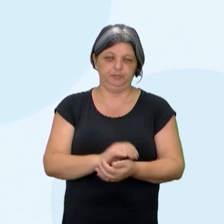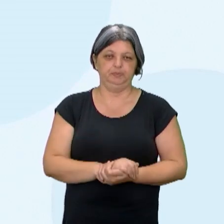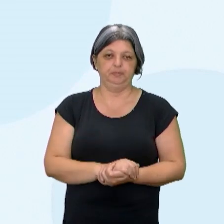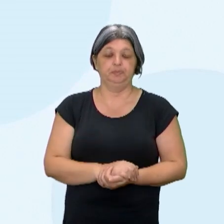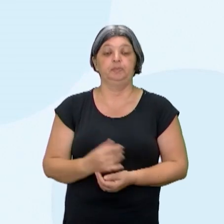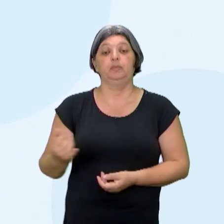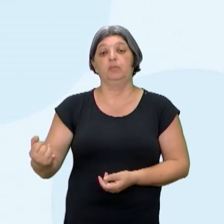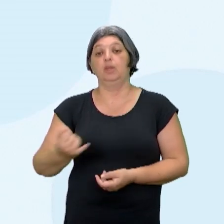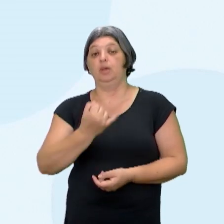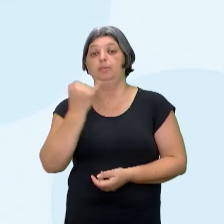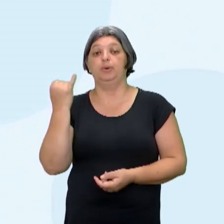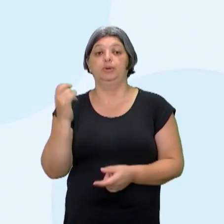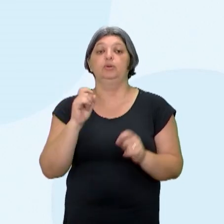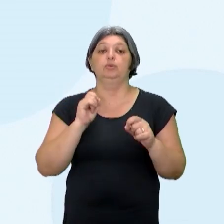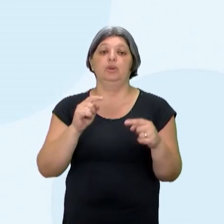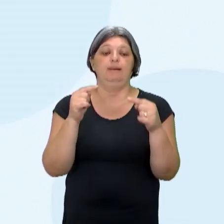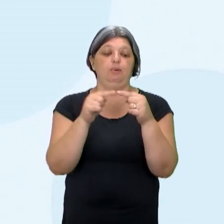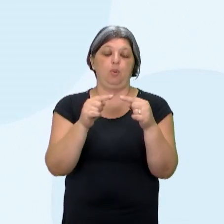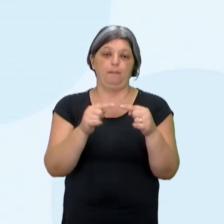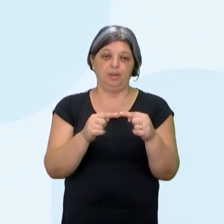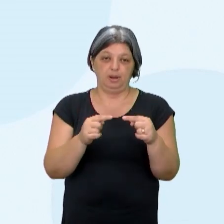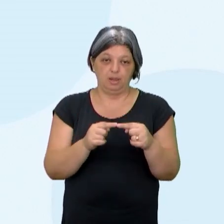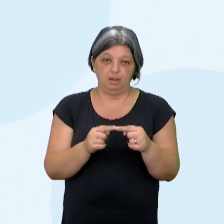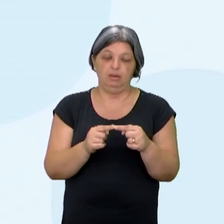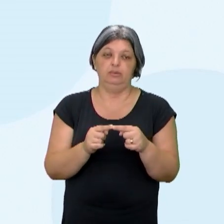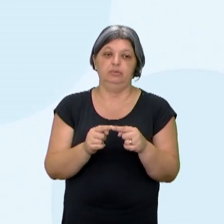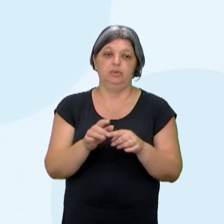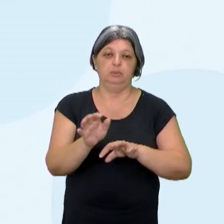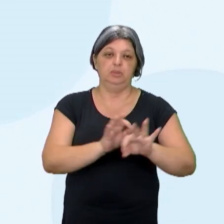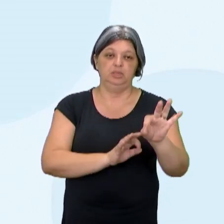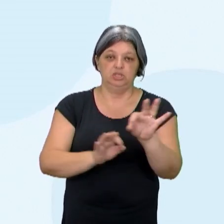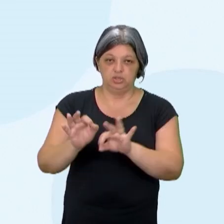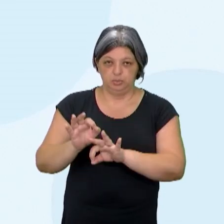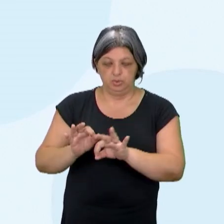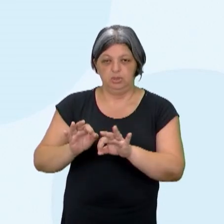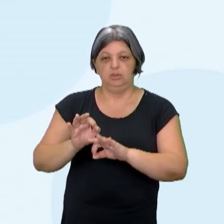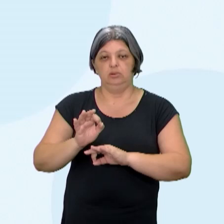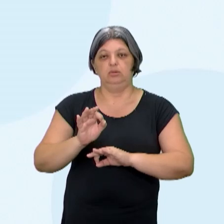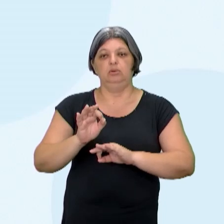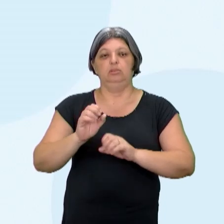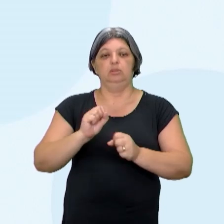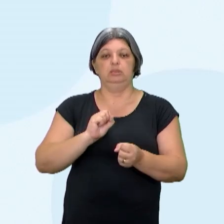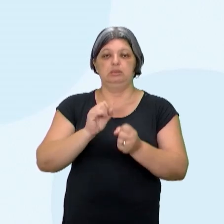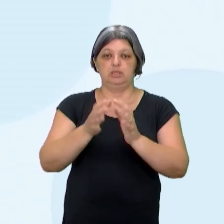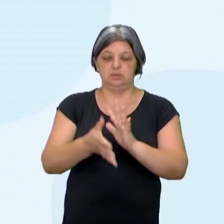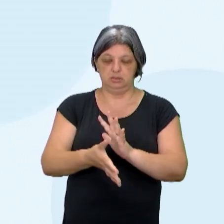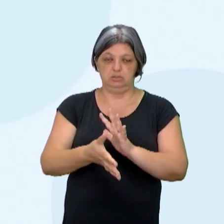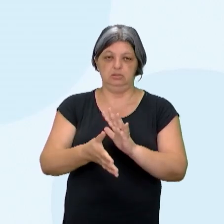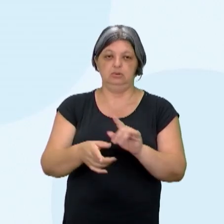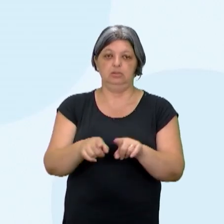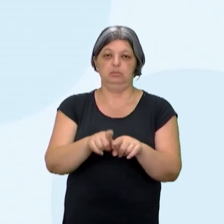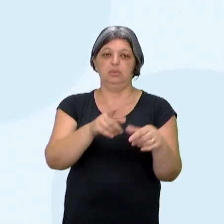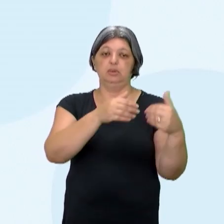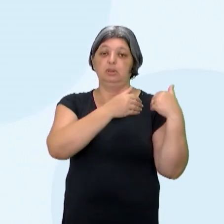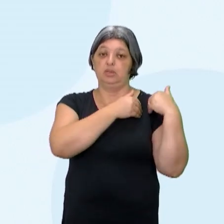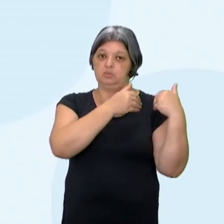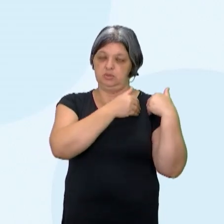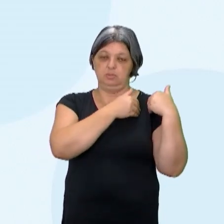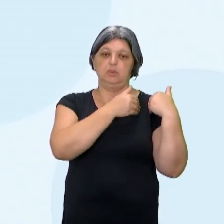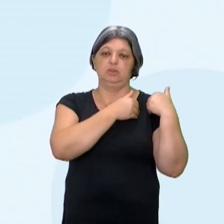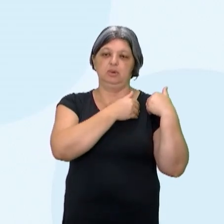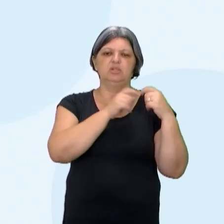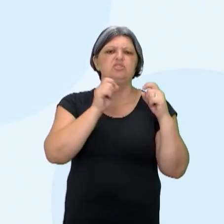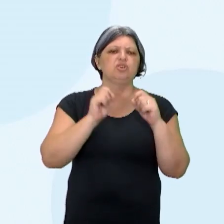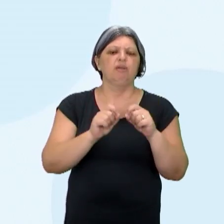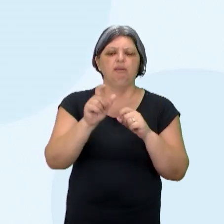que nos alinhamentos a gente faça planejamento das ações, né? estabelecemos responsabilidades, né? Quem